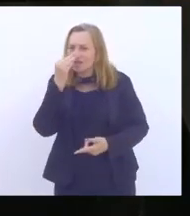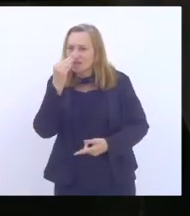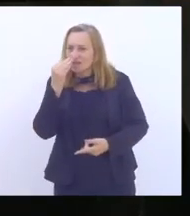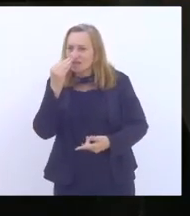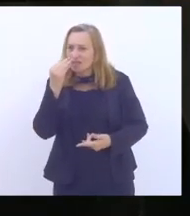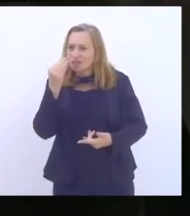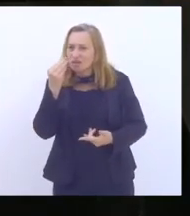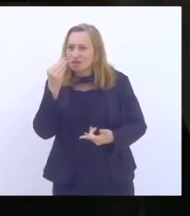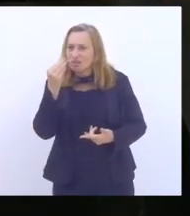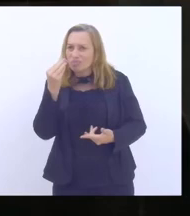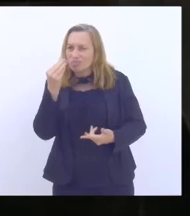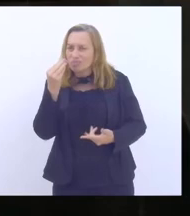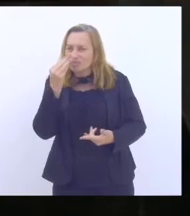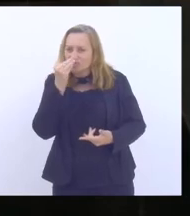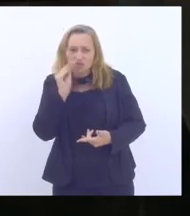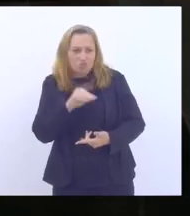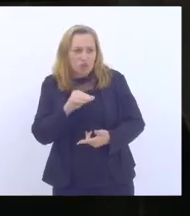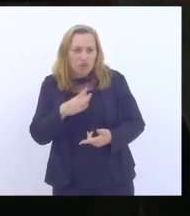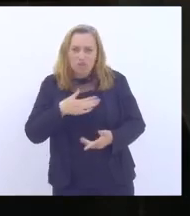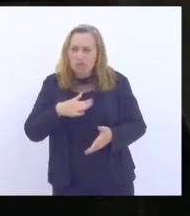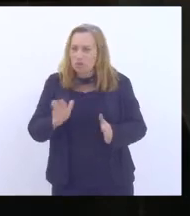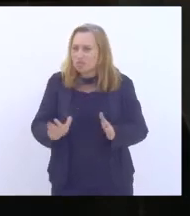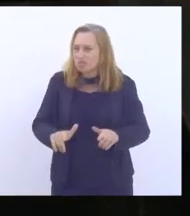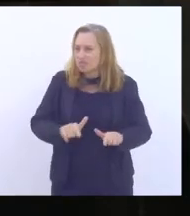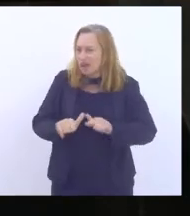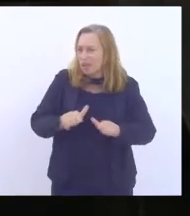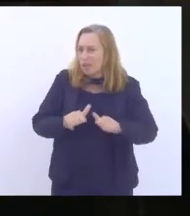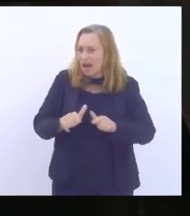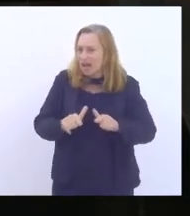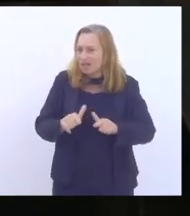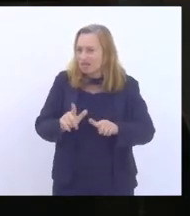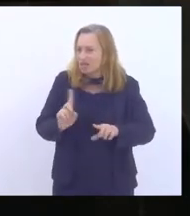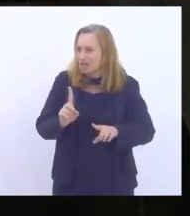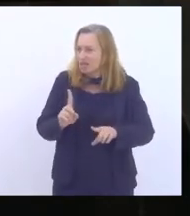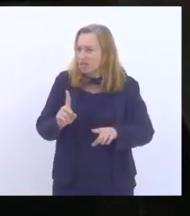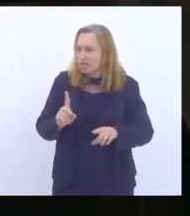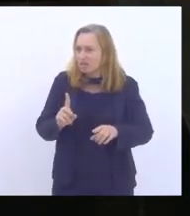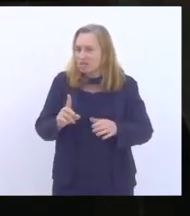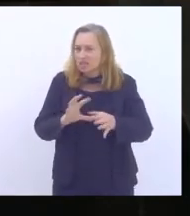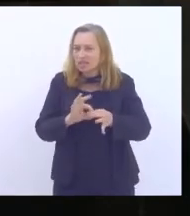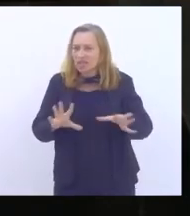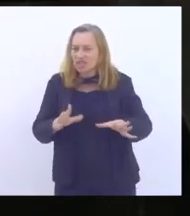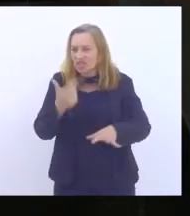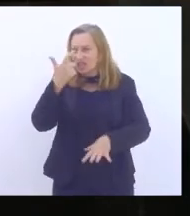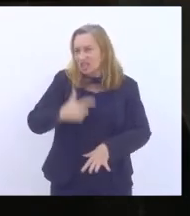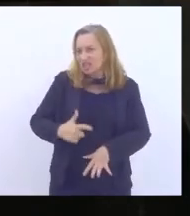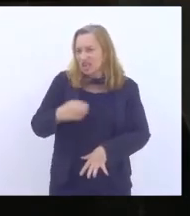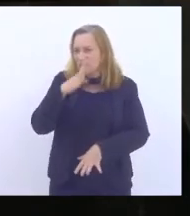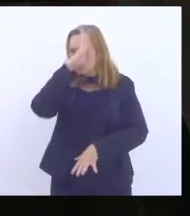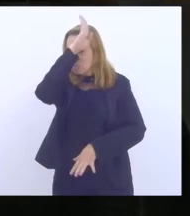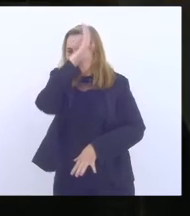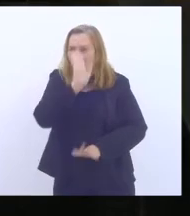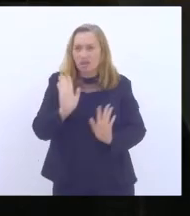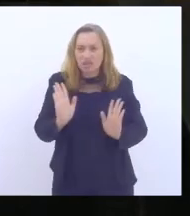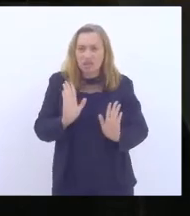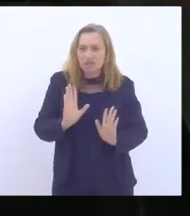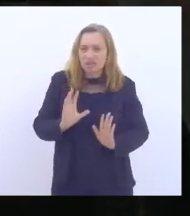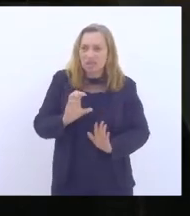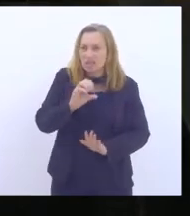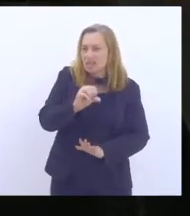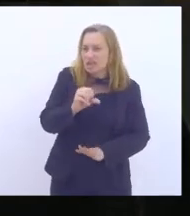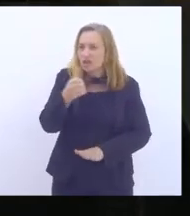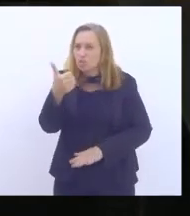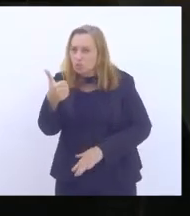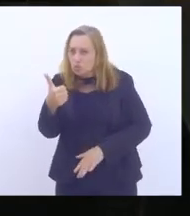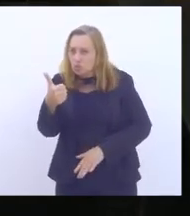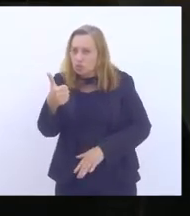e não me tira o título de ser bolsonaro lista e muito mais não me tira o título de tecido a-01 do